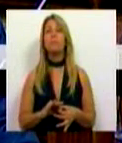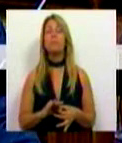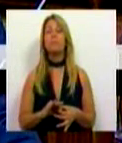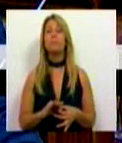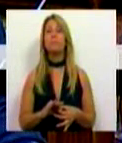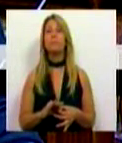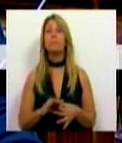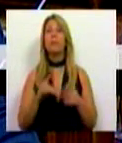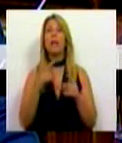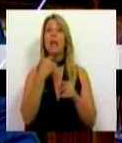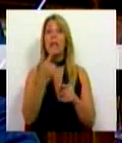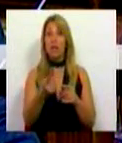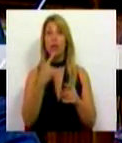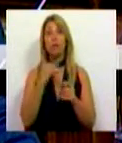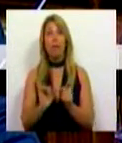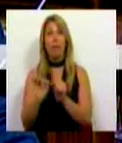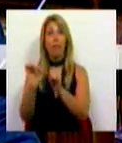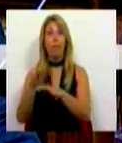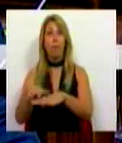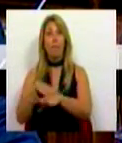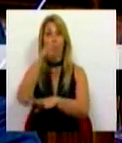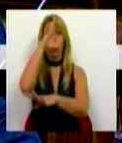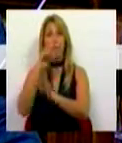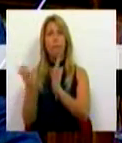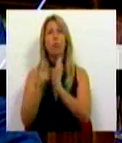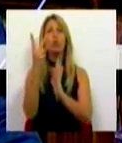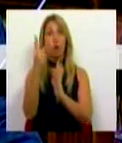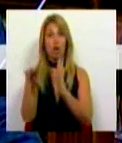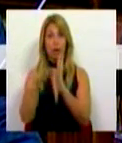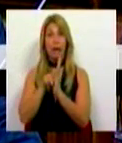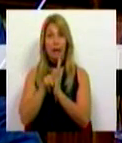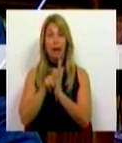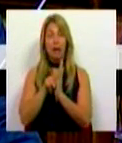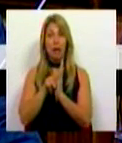que recai sobre os membros do Governo, no ponto 2 do artigo